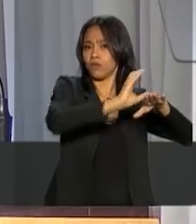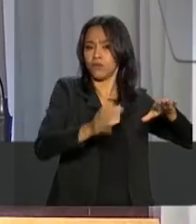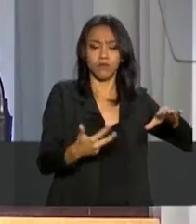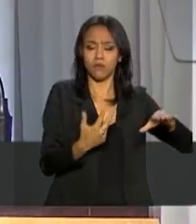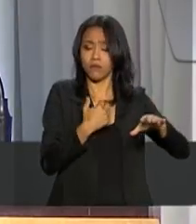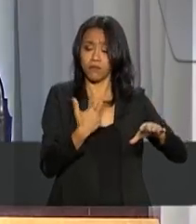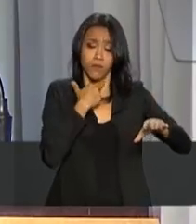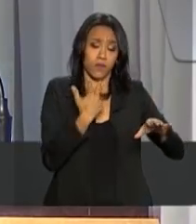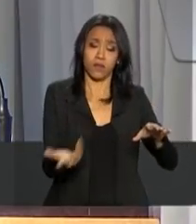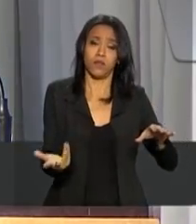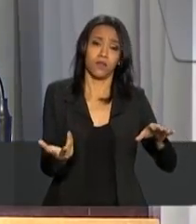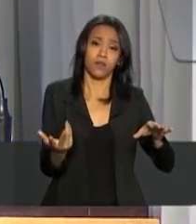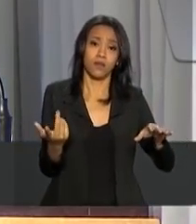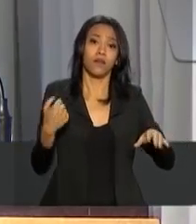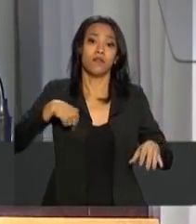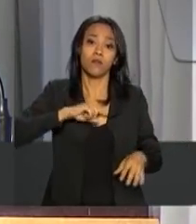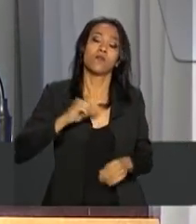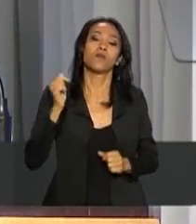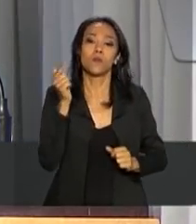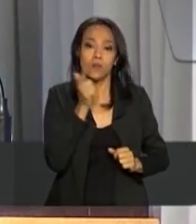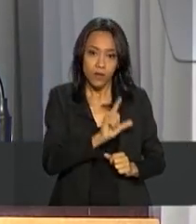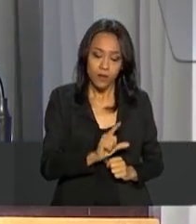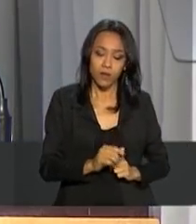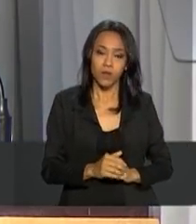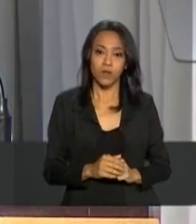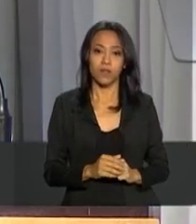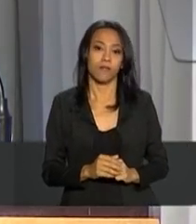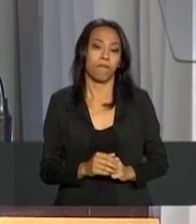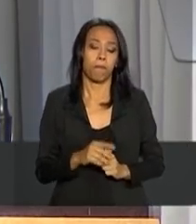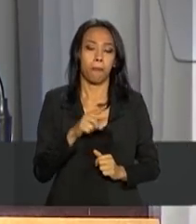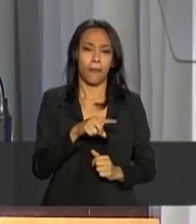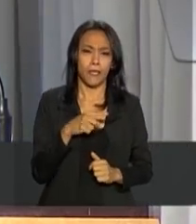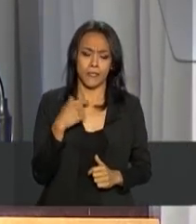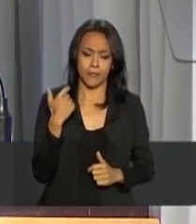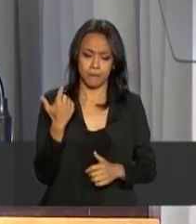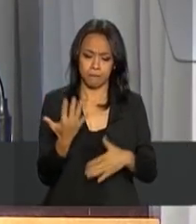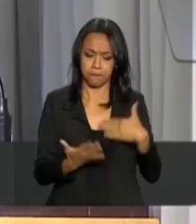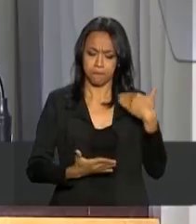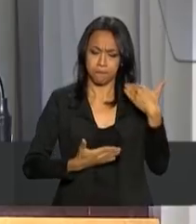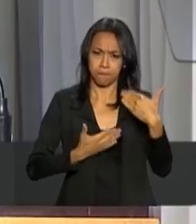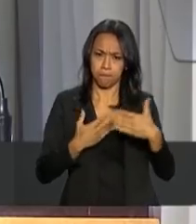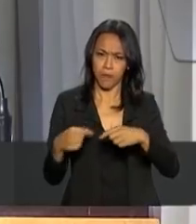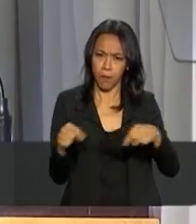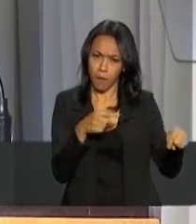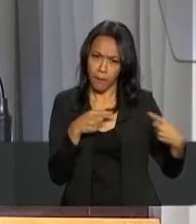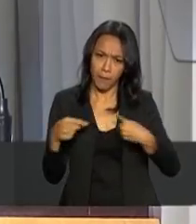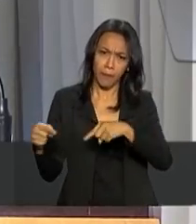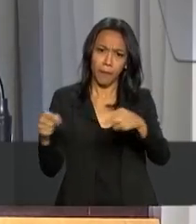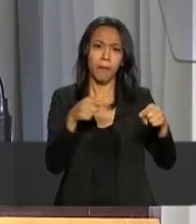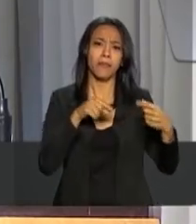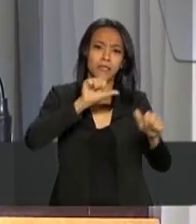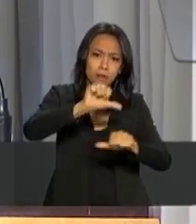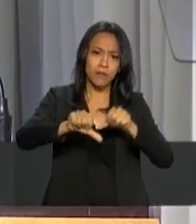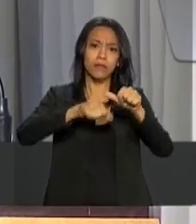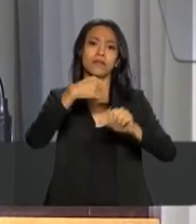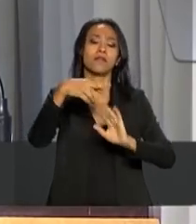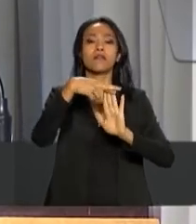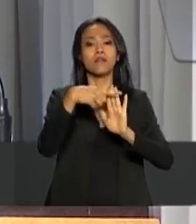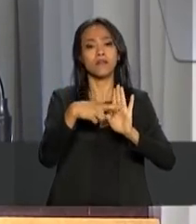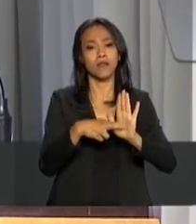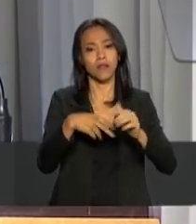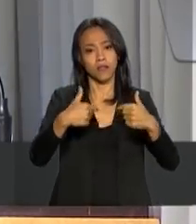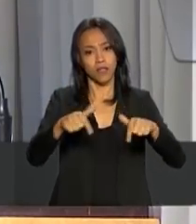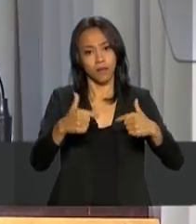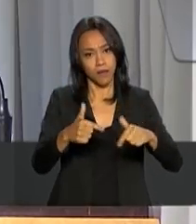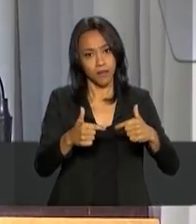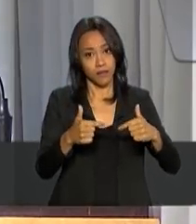texto constitucional. Então, nós conseguimos, convenhamos, esta evolução extraordinária na modernização trabalhista, trazendo-a para o